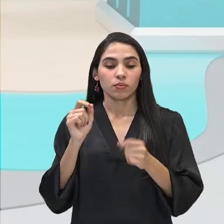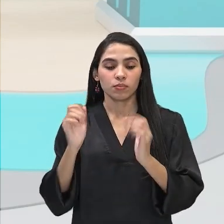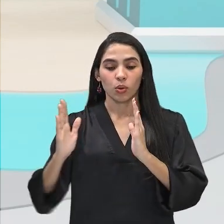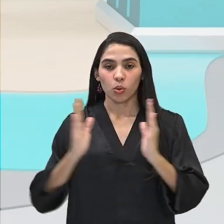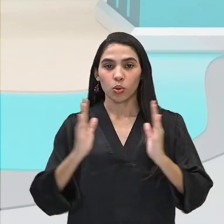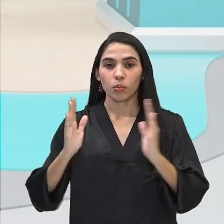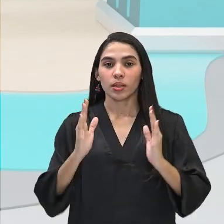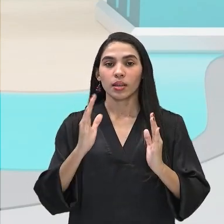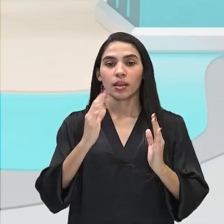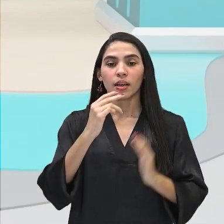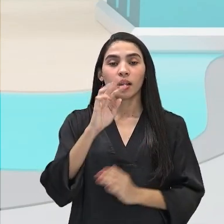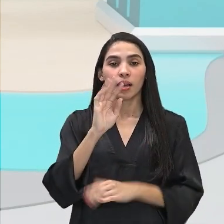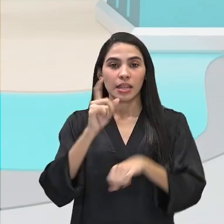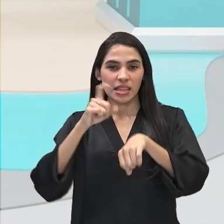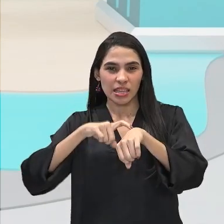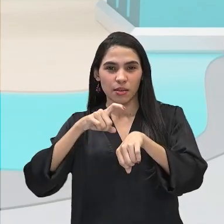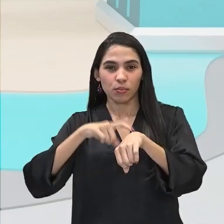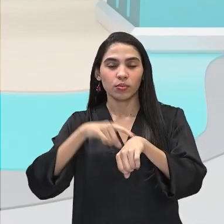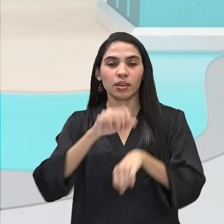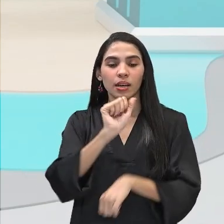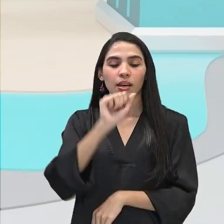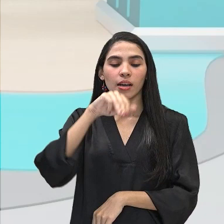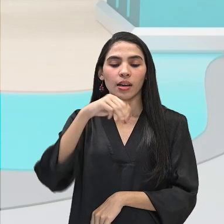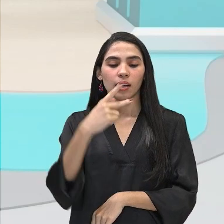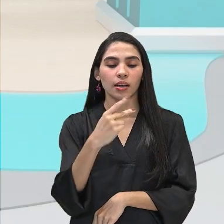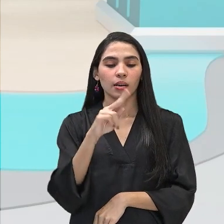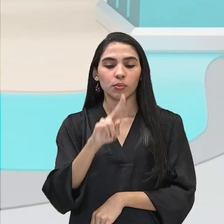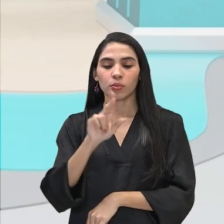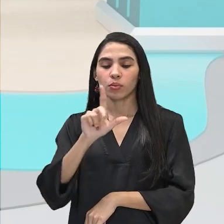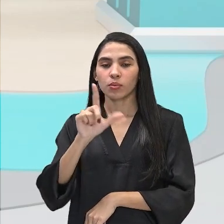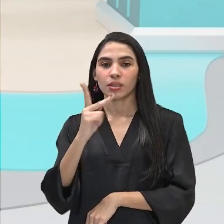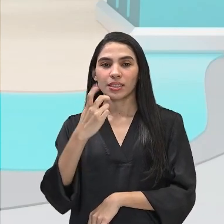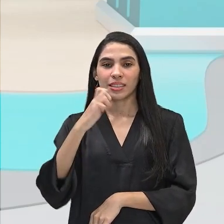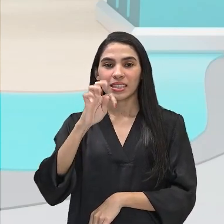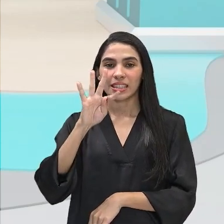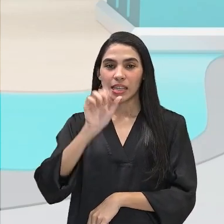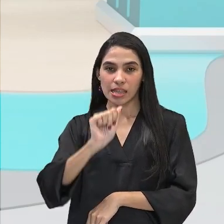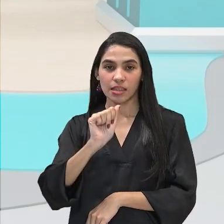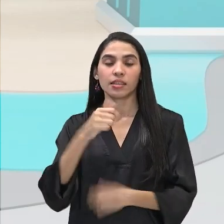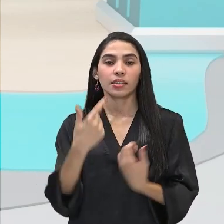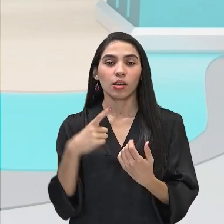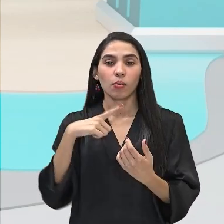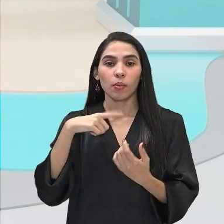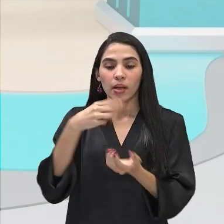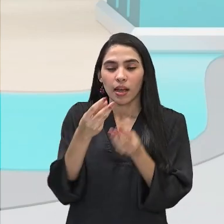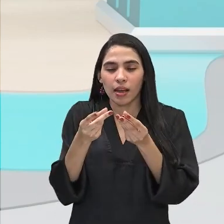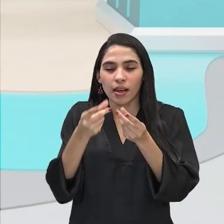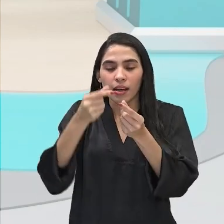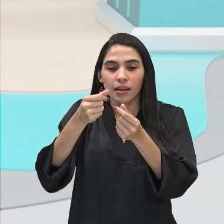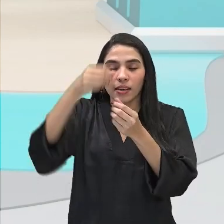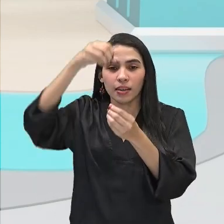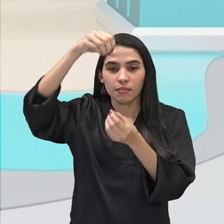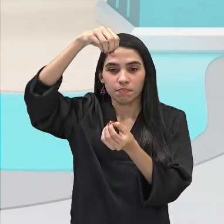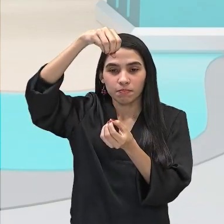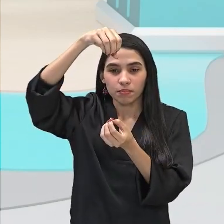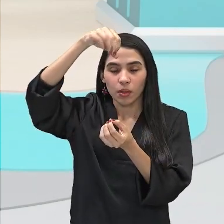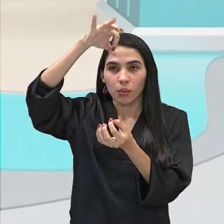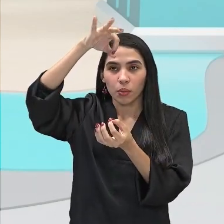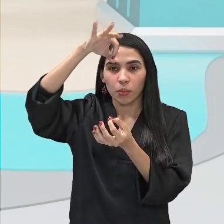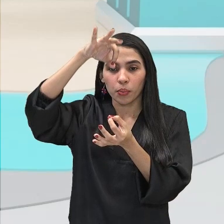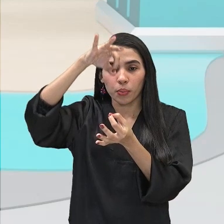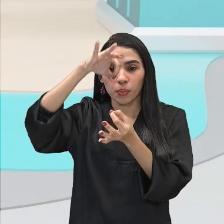uma ampulheta, né? Então, o tempo que a areia demorava para passar de um lado